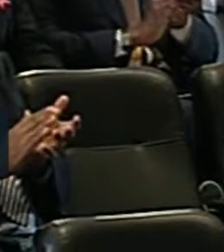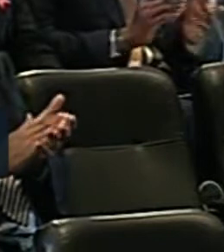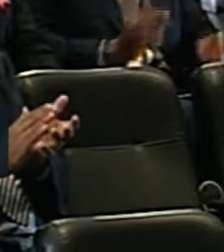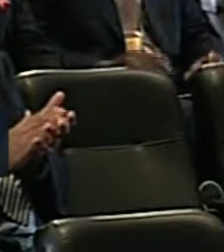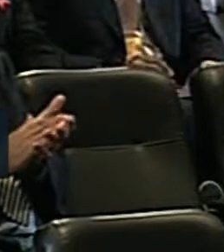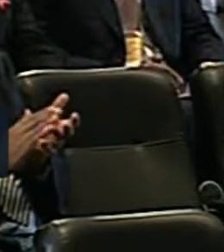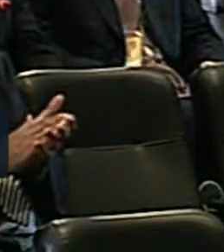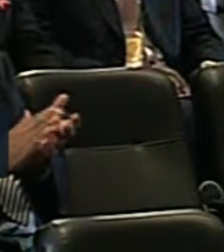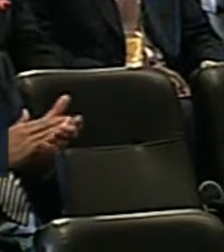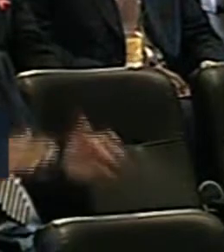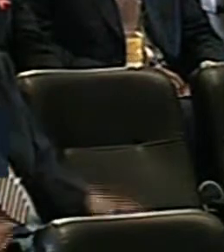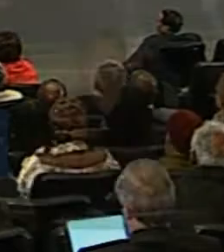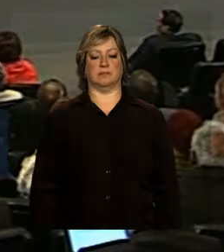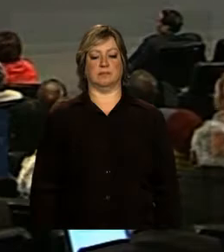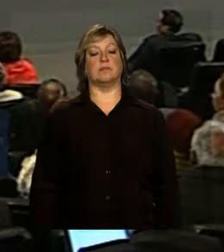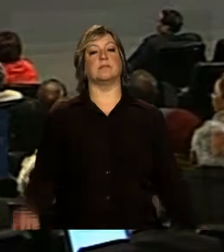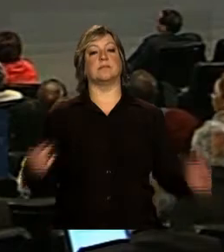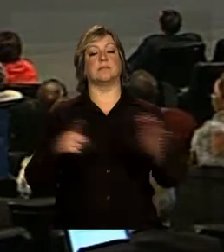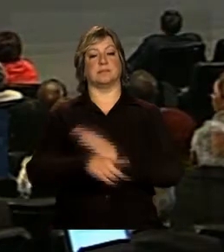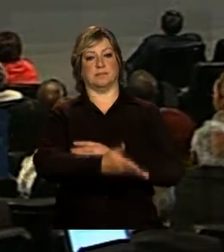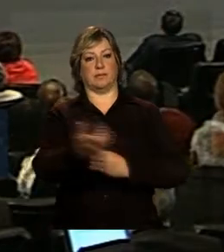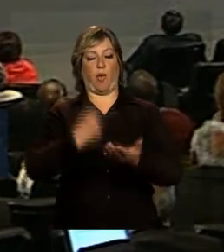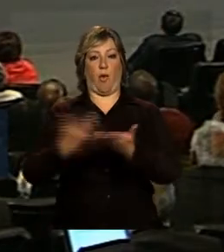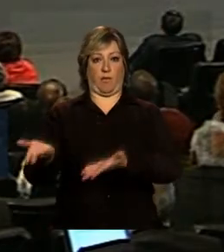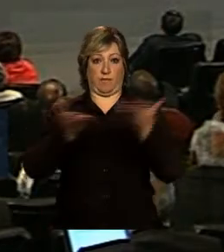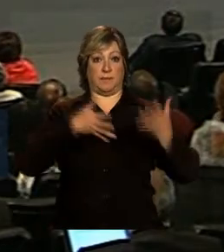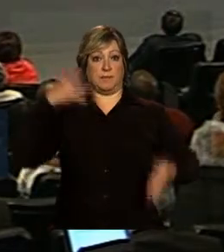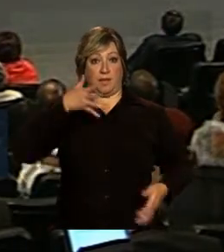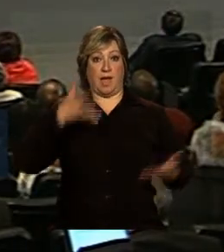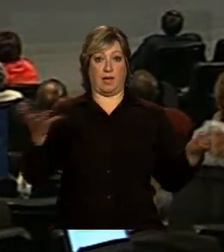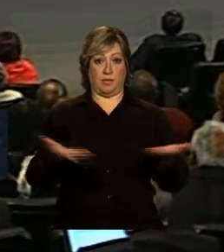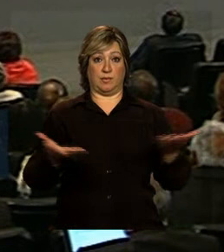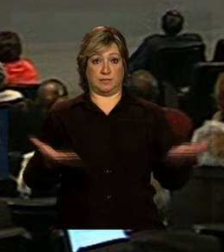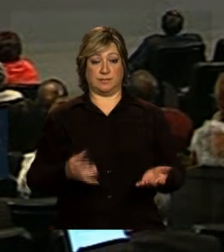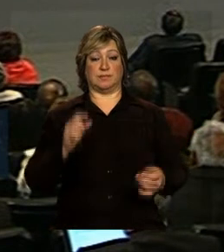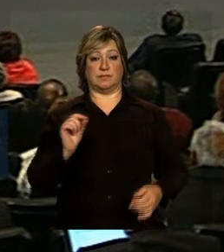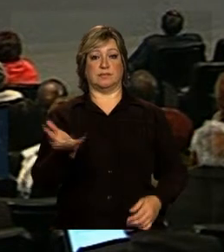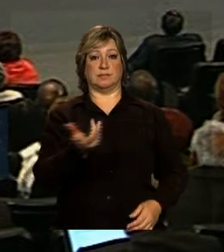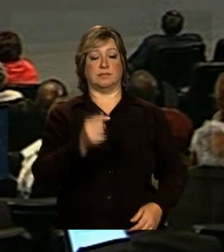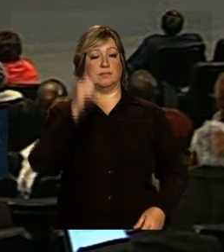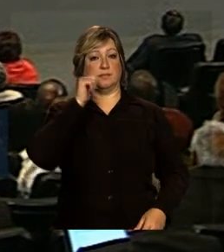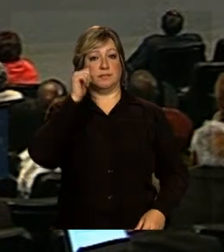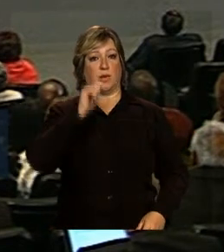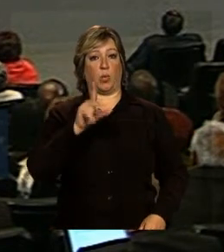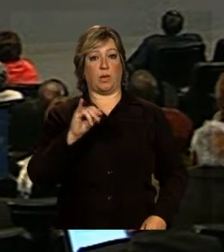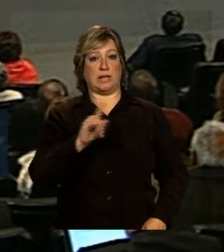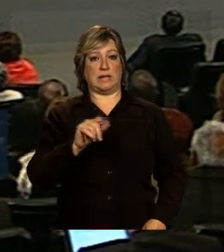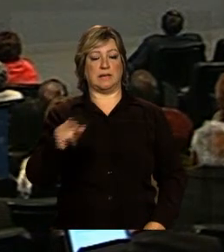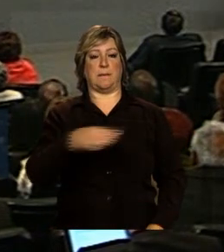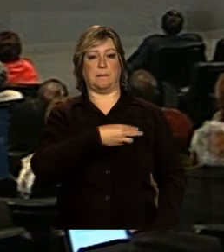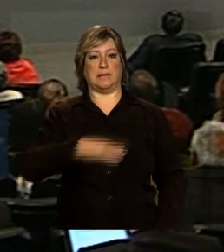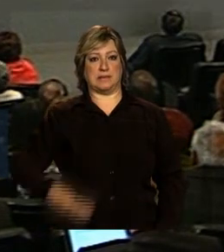Os convidamos para fazer uso da palavra excelentíssima senhora Luísa Barros, ministra